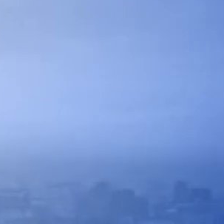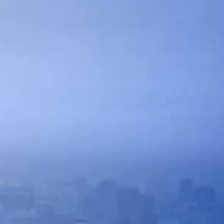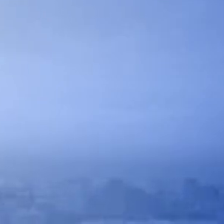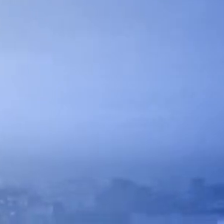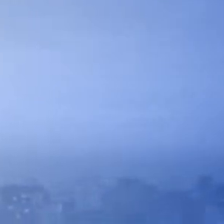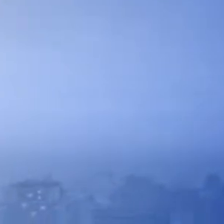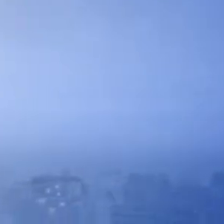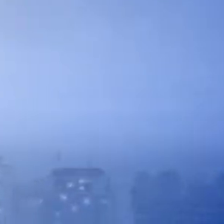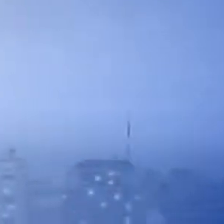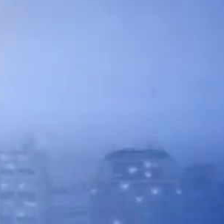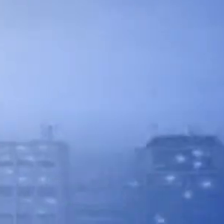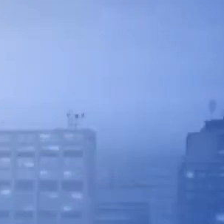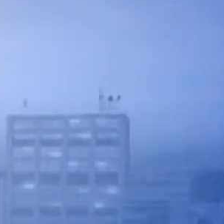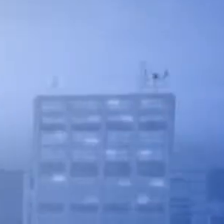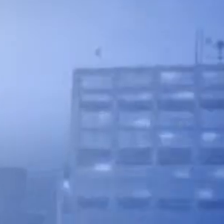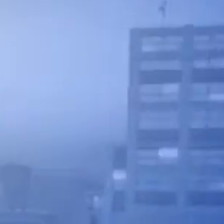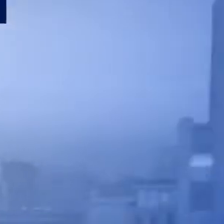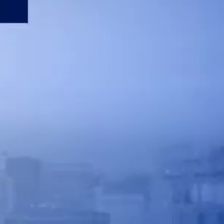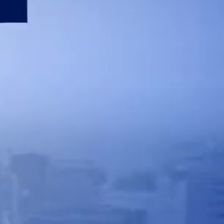E aí